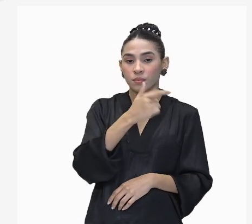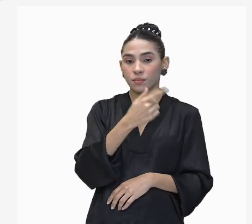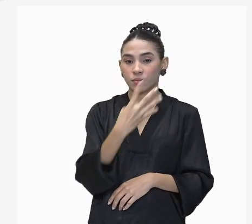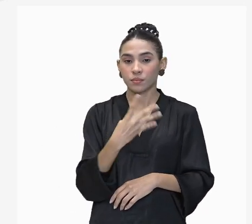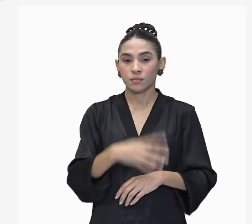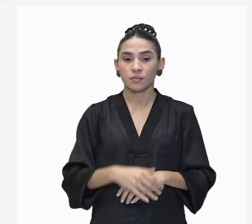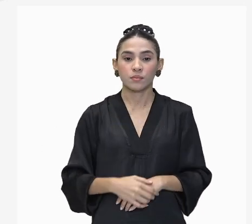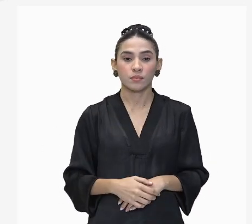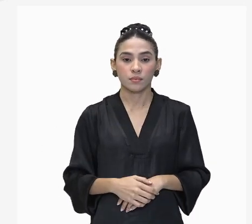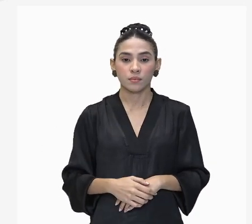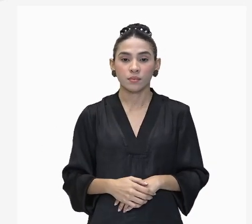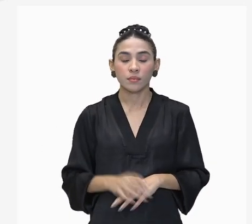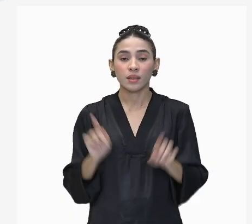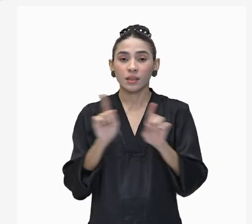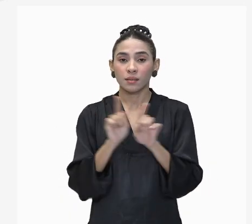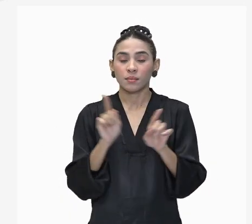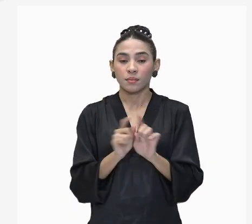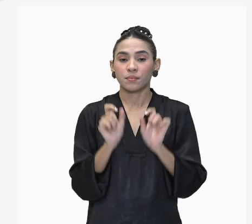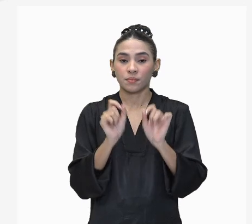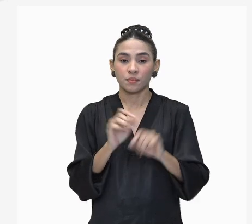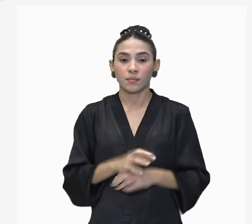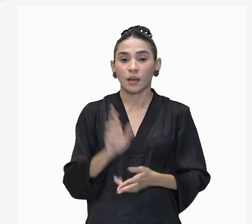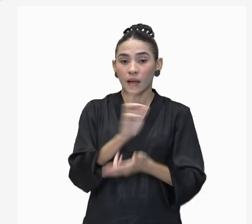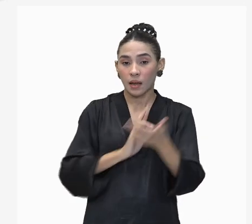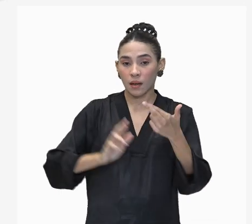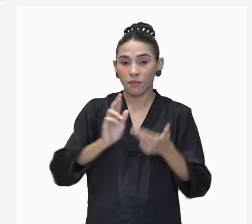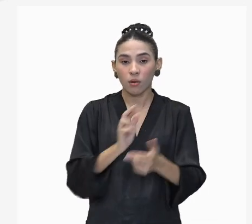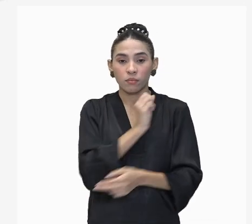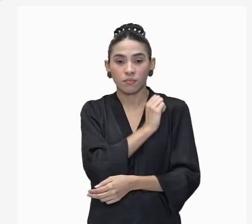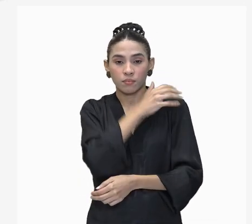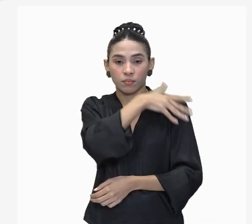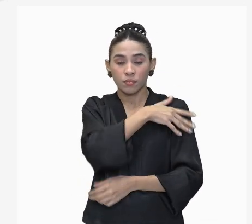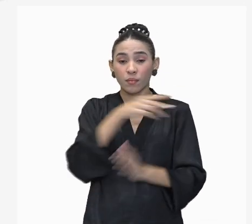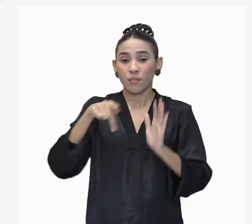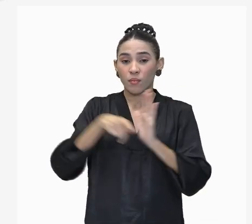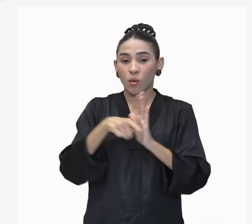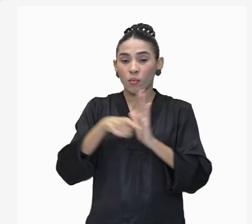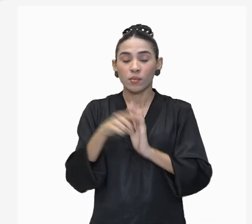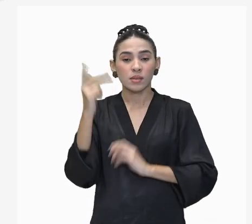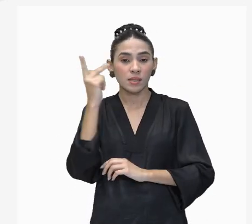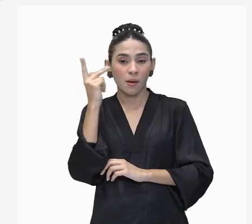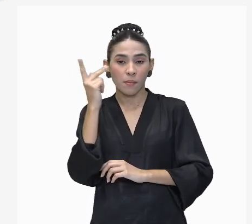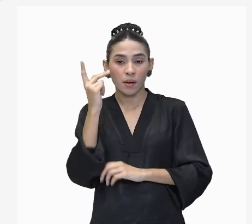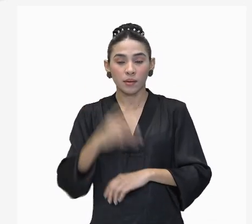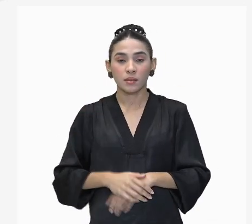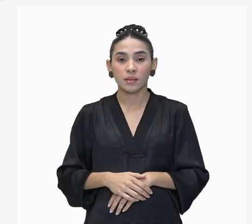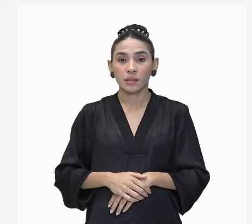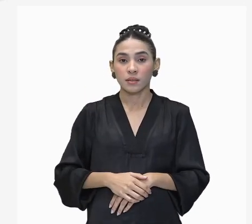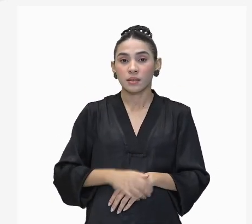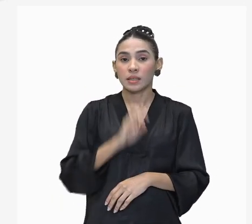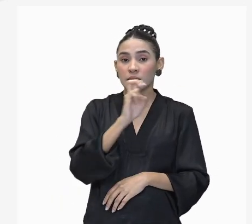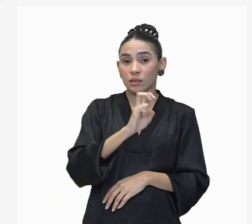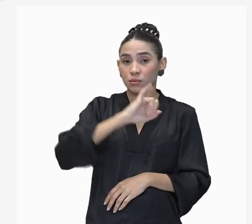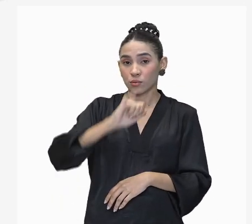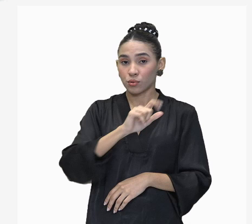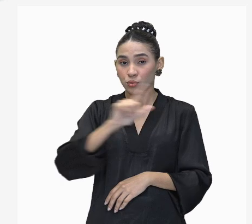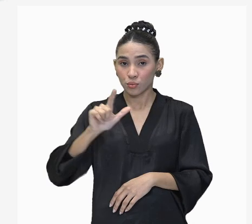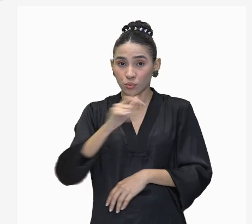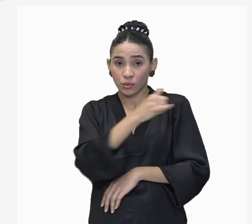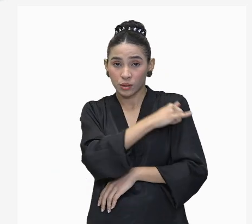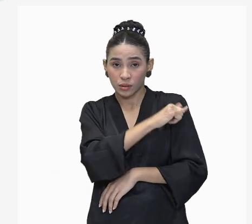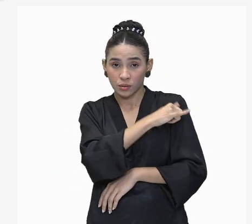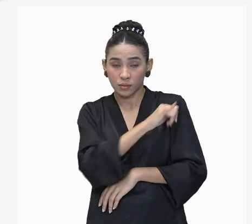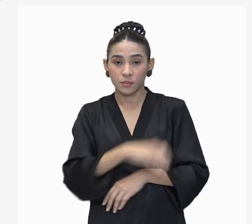1924. Que foi uma revolta tenentista em São Paulo. O primeiro 5 de julho aconteceu no Rio de Janeiro, Forte